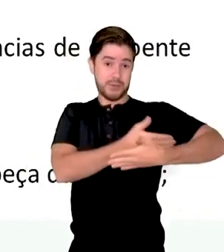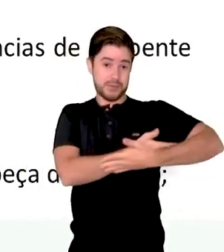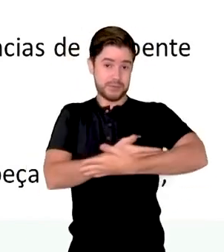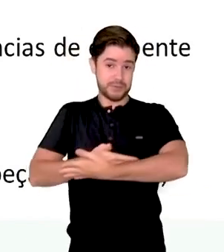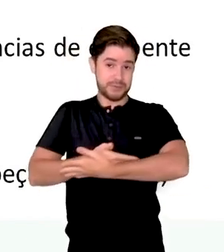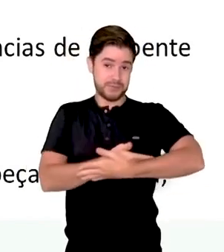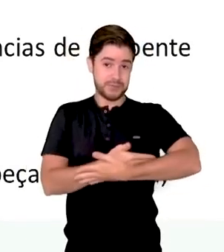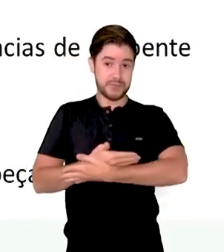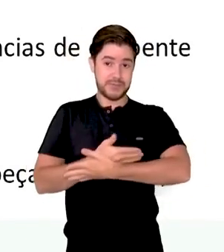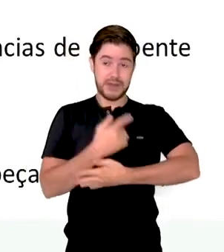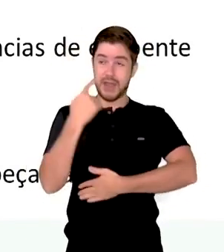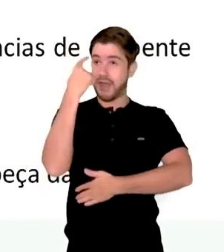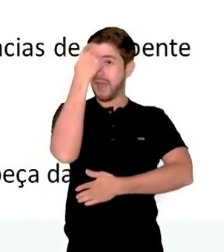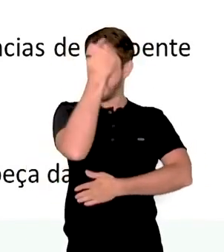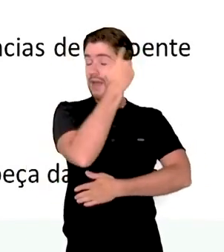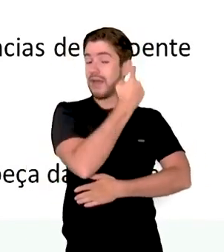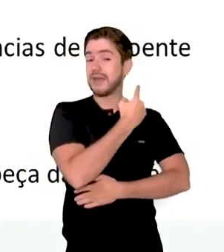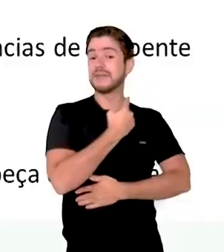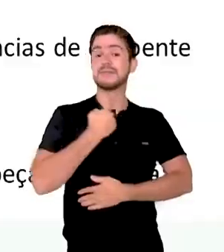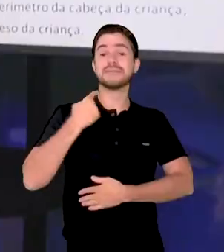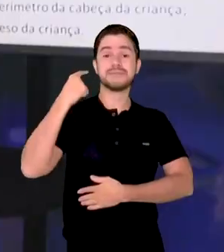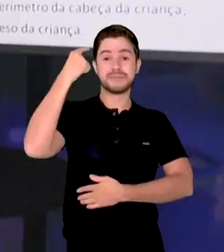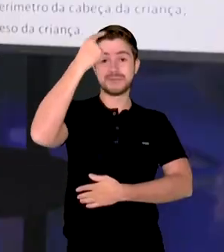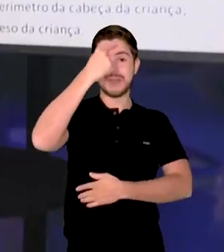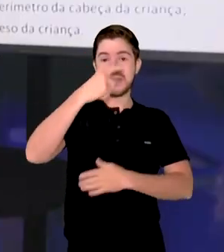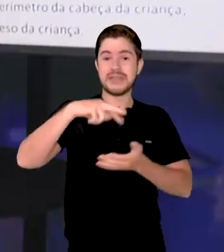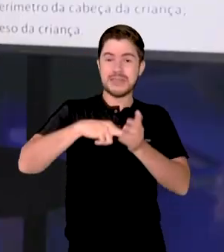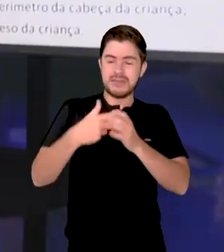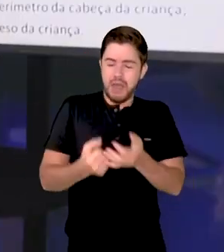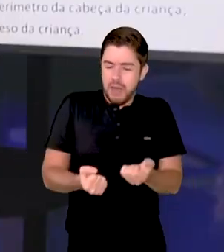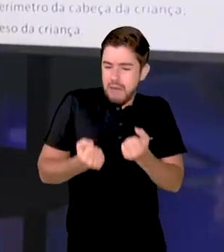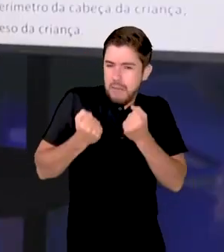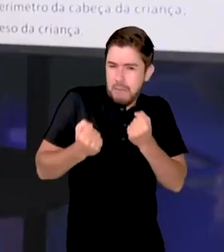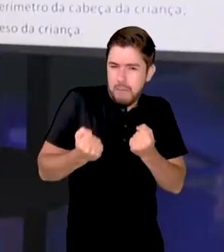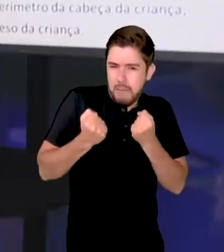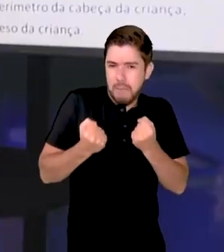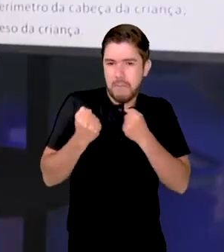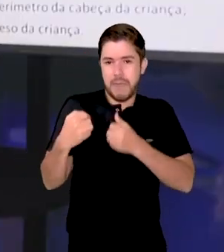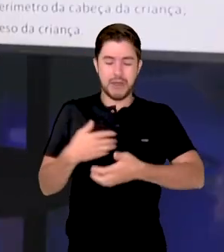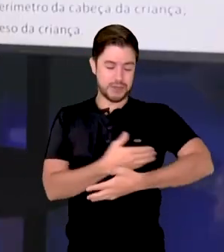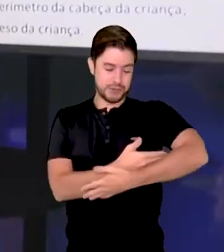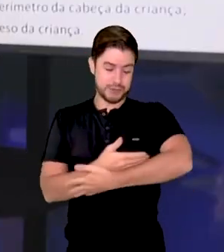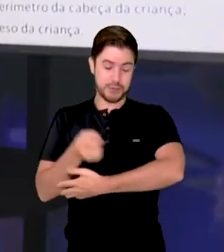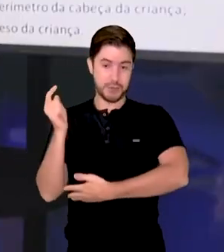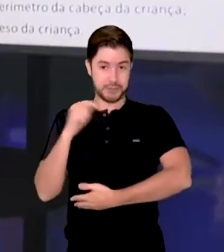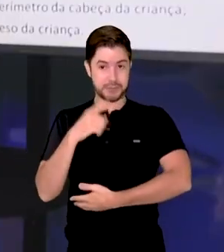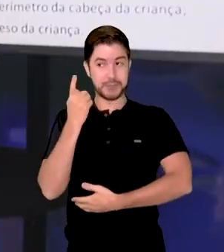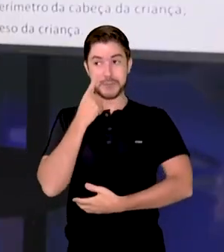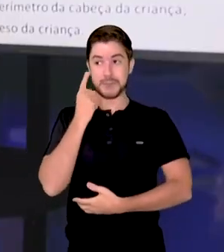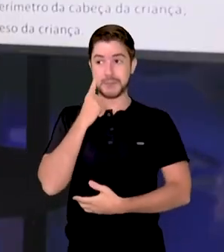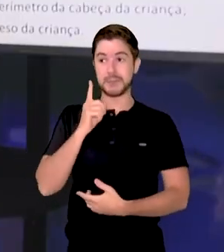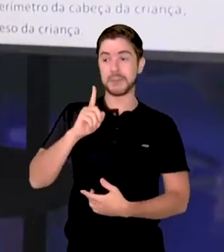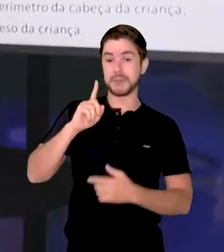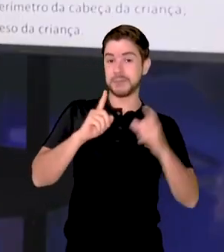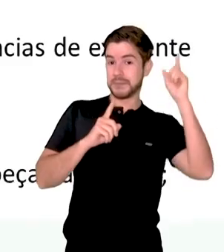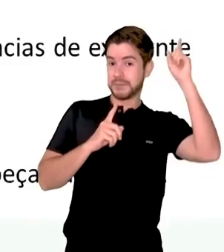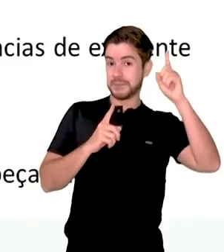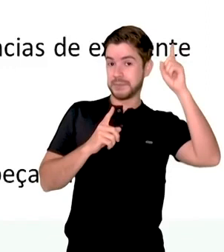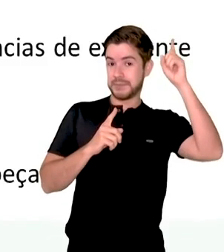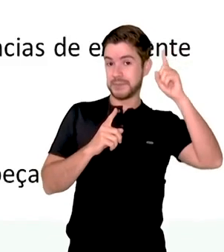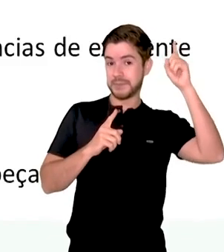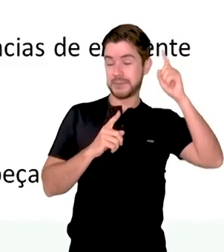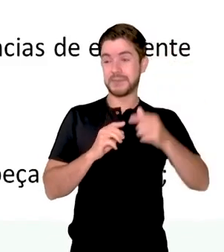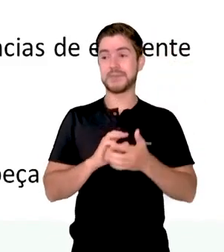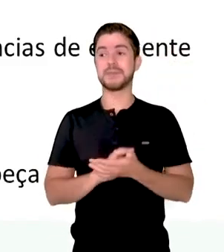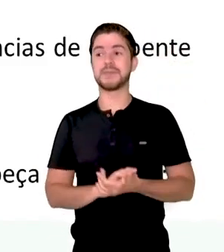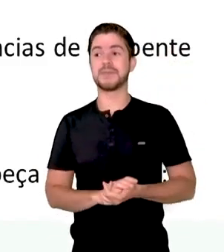função a massa ou seja em função do seu peso beleza a equação essa belezura aqui tudo